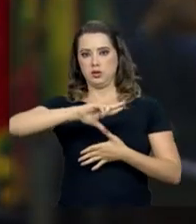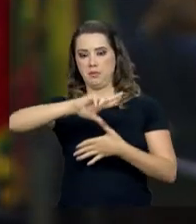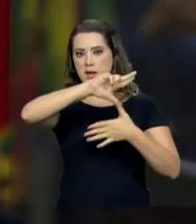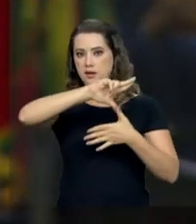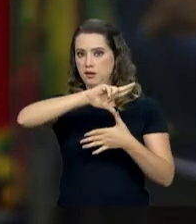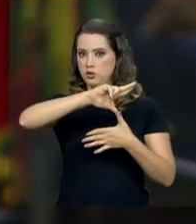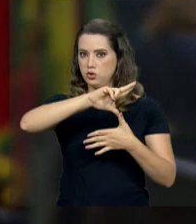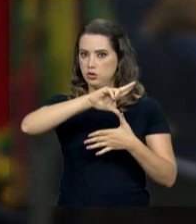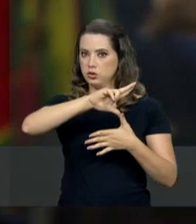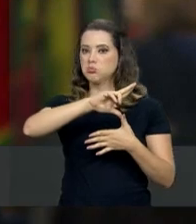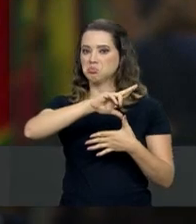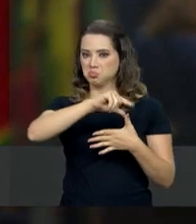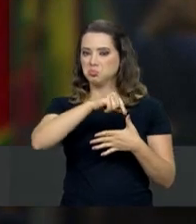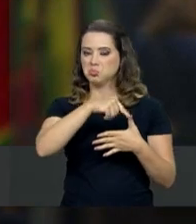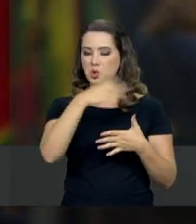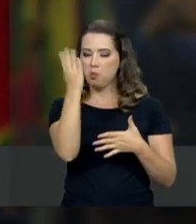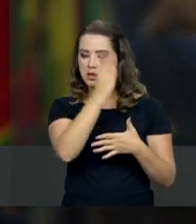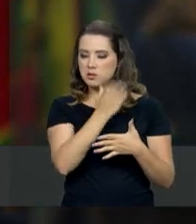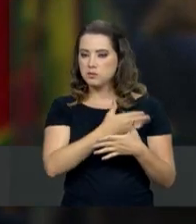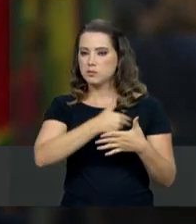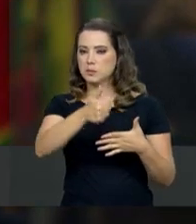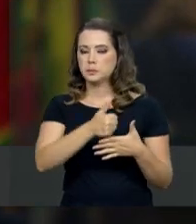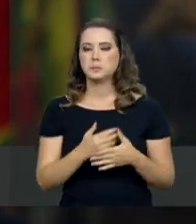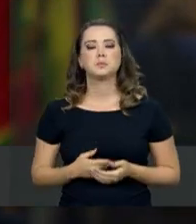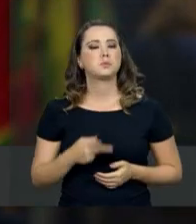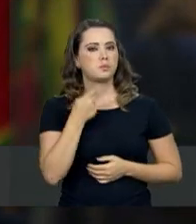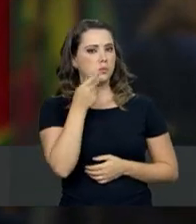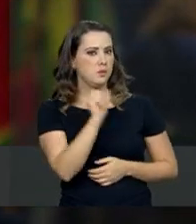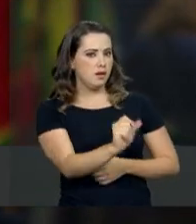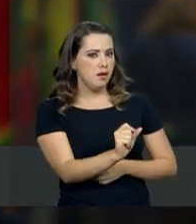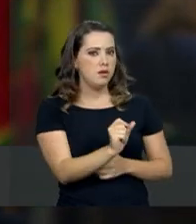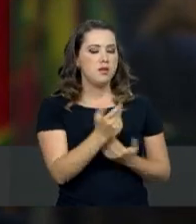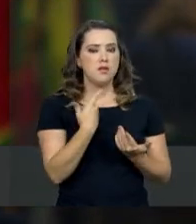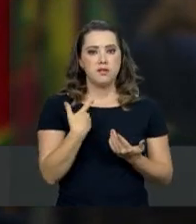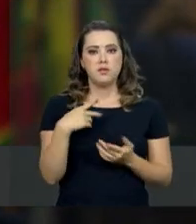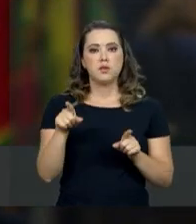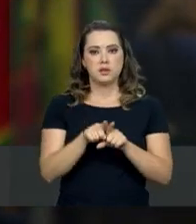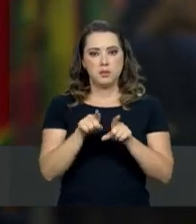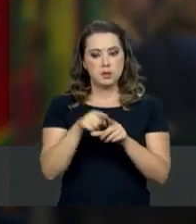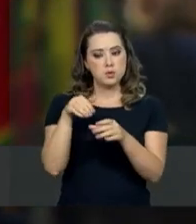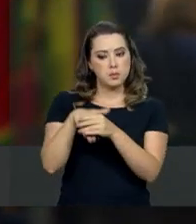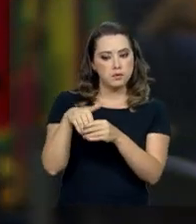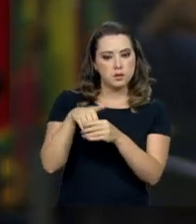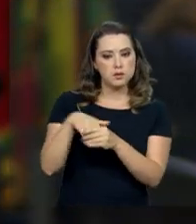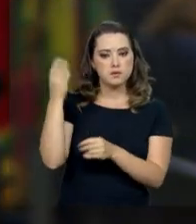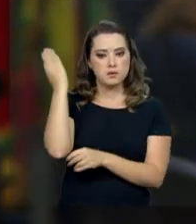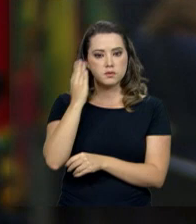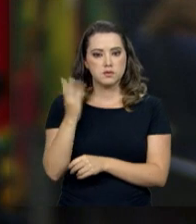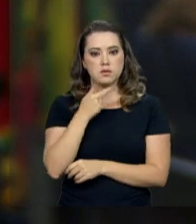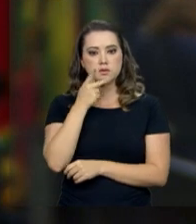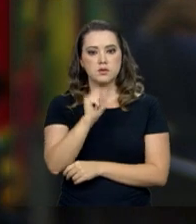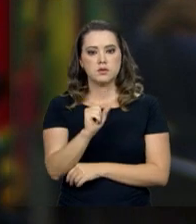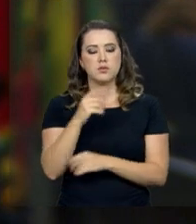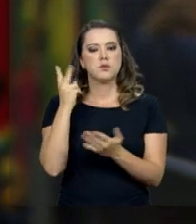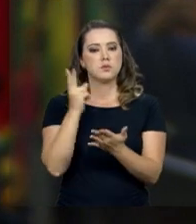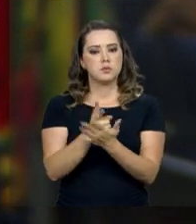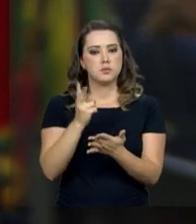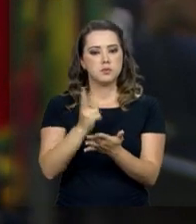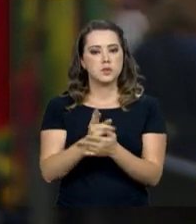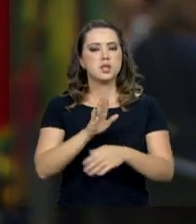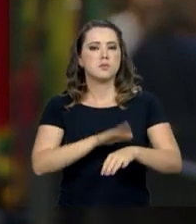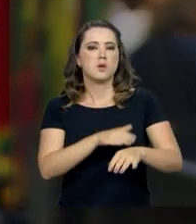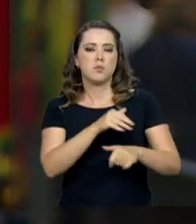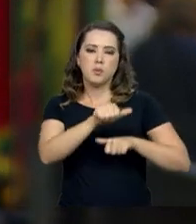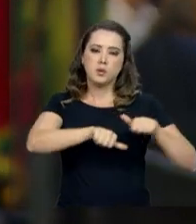aos empresários americanos, o presidente Michel Temer falou sobre o período de eleições no Brasil. Segundo ele, mesmo em um momento